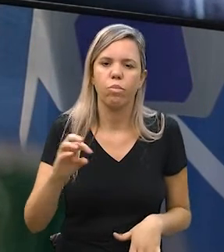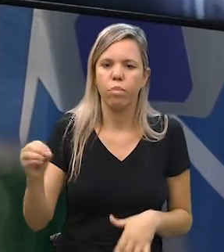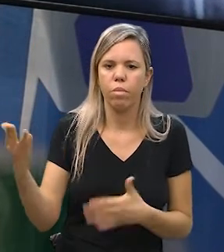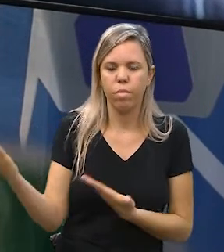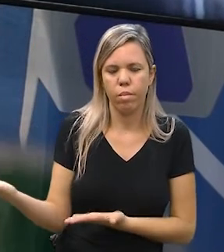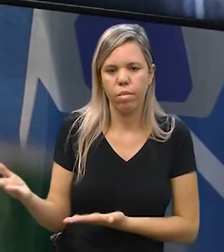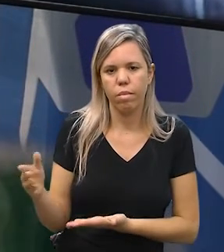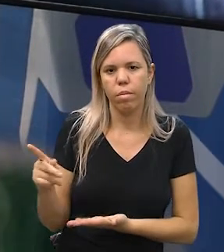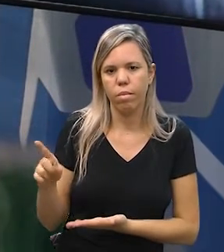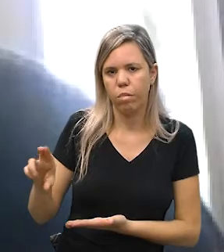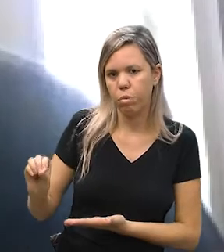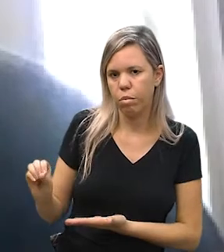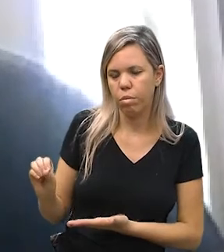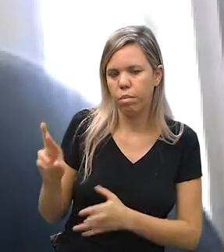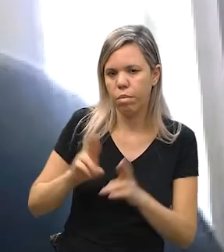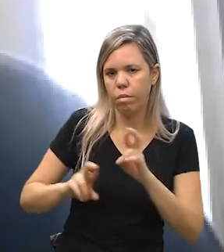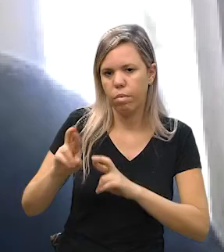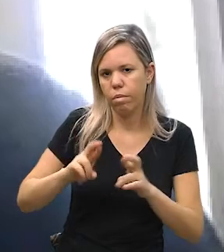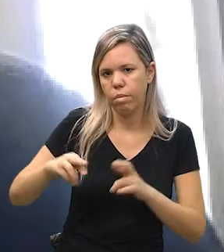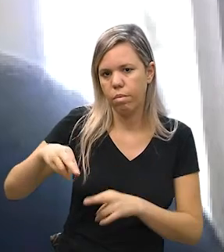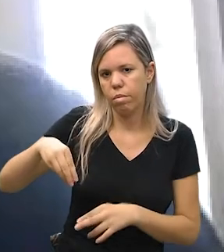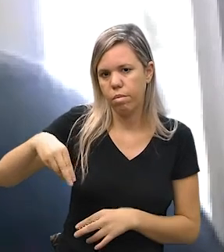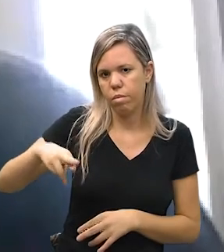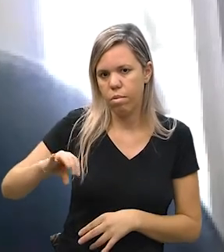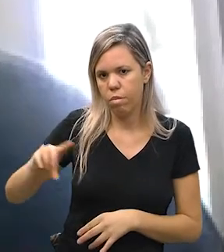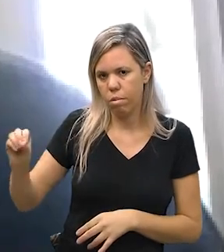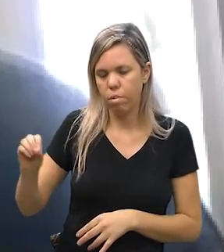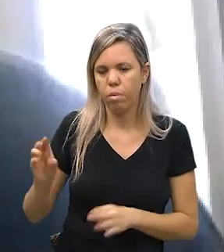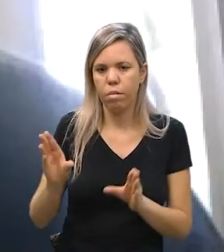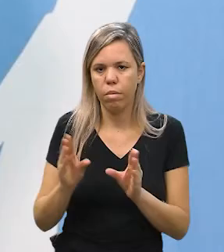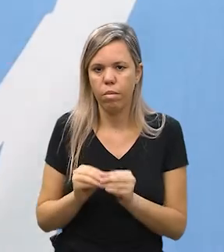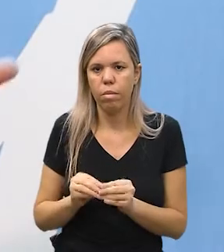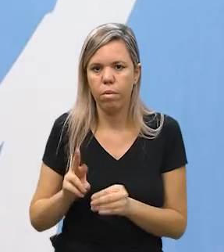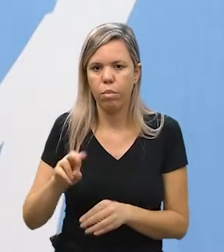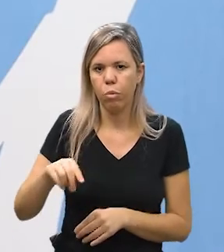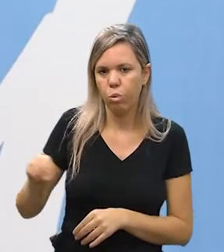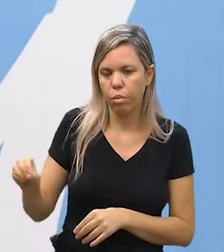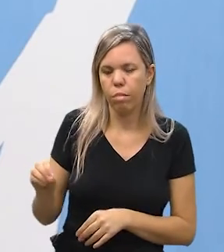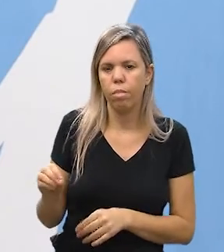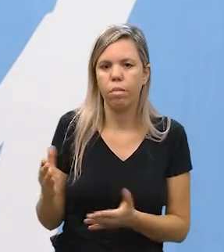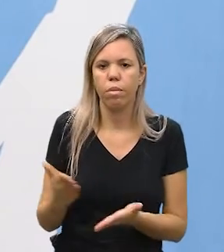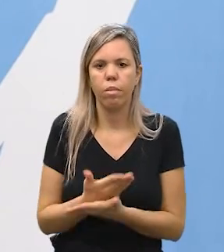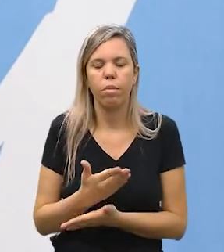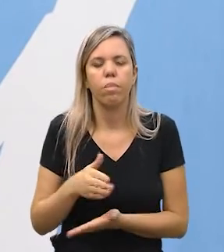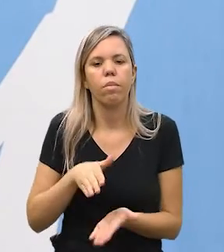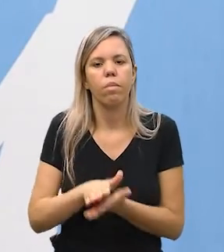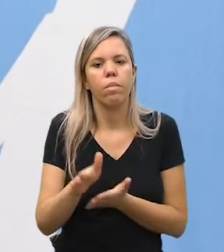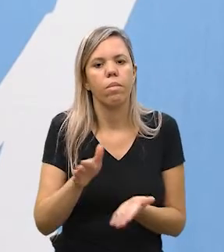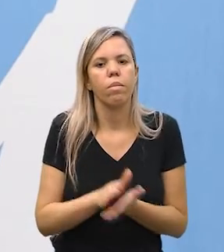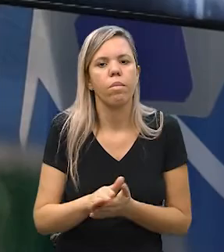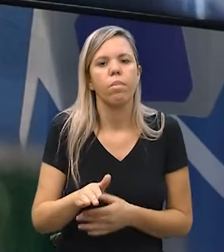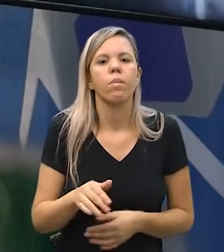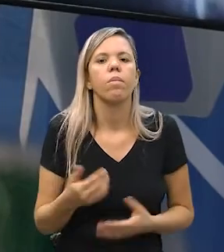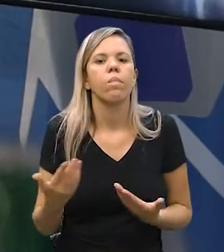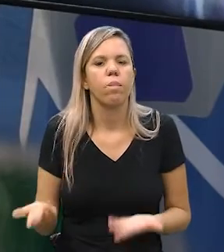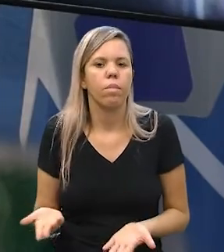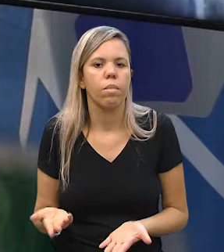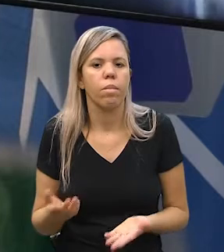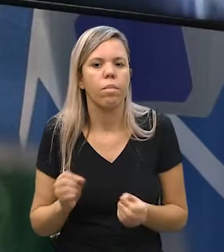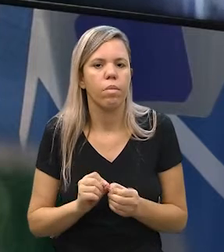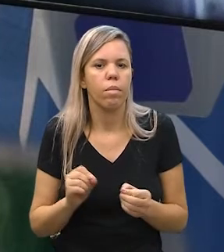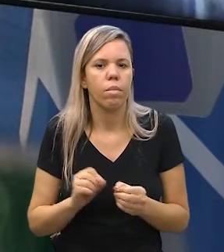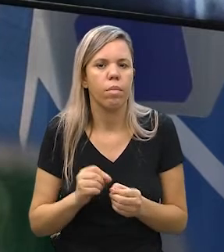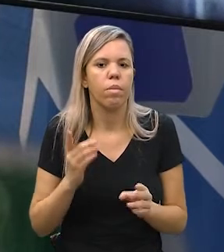prefácio do Paulo San Martin, revisão da Marcela Barros, finalização do Renato Muniz, da editora Kiama. Como é que o pessoal faz para